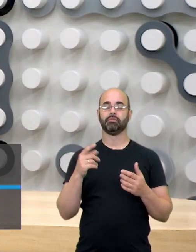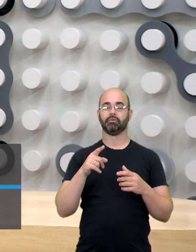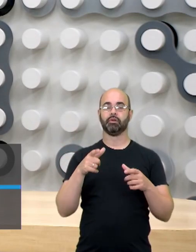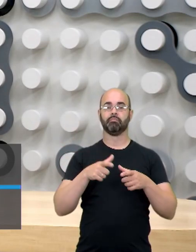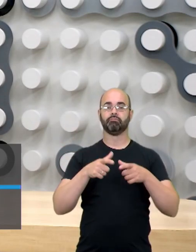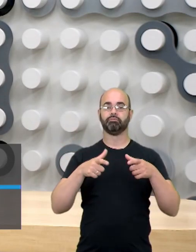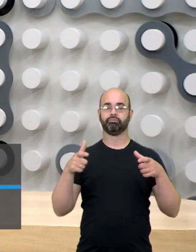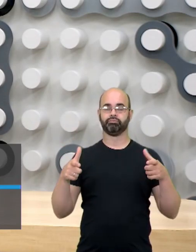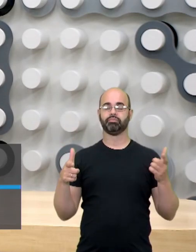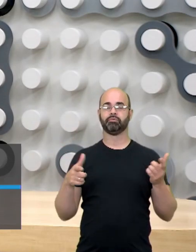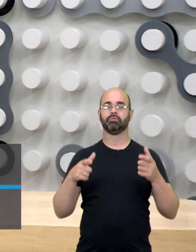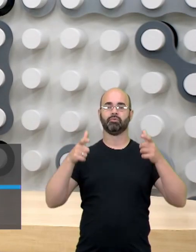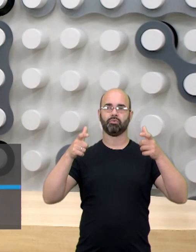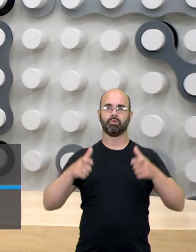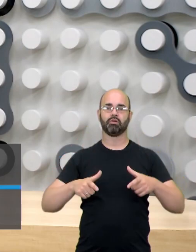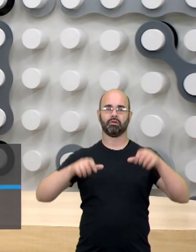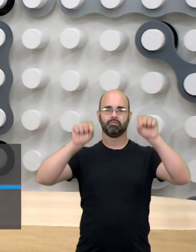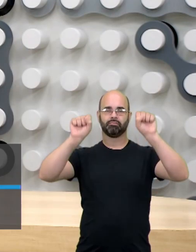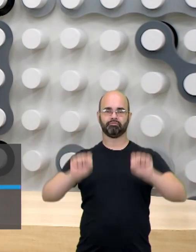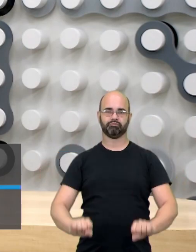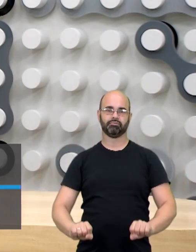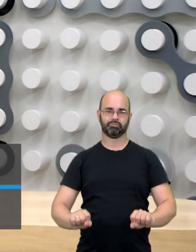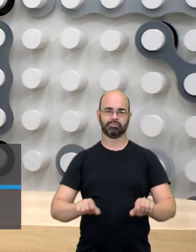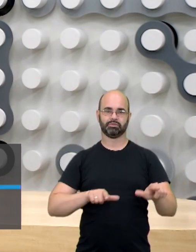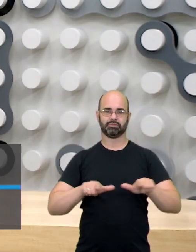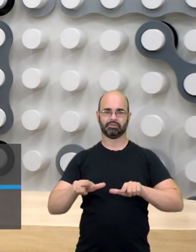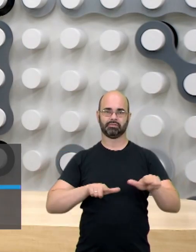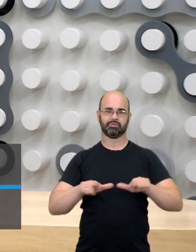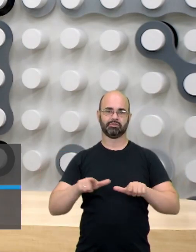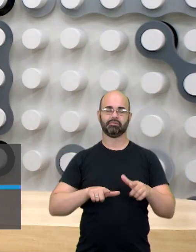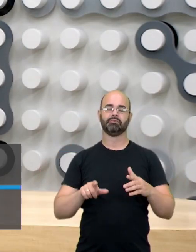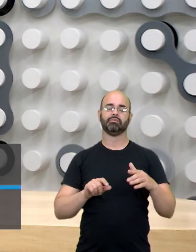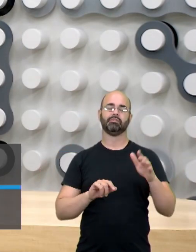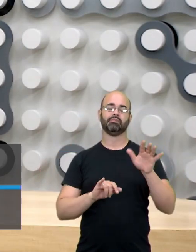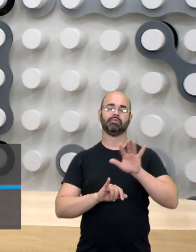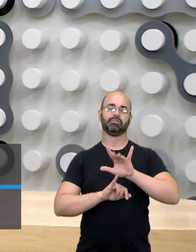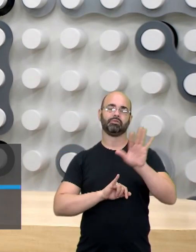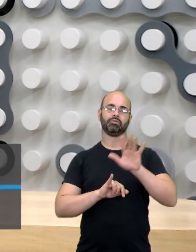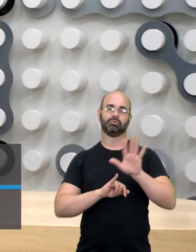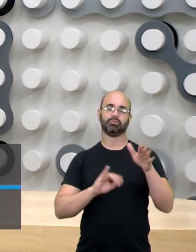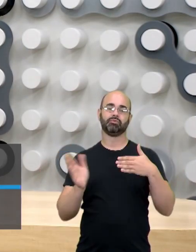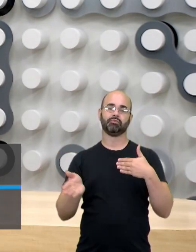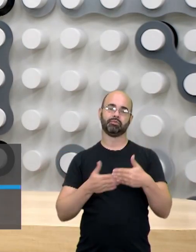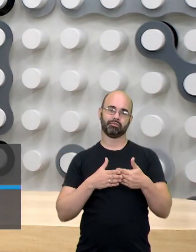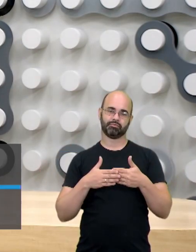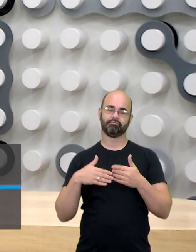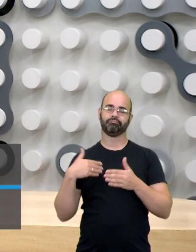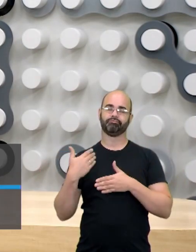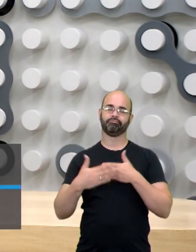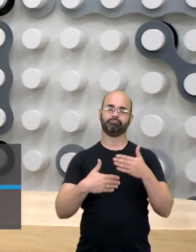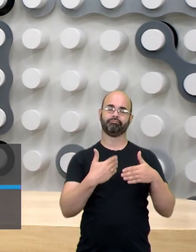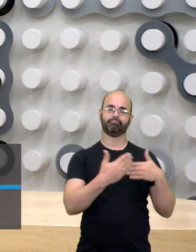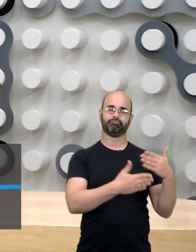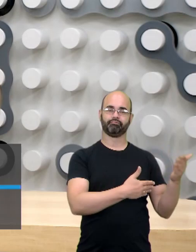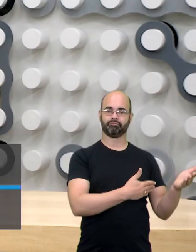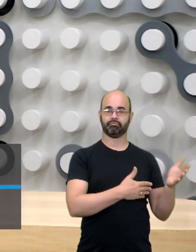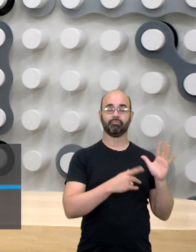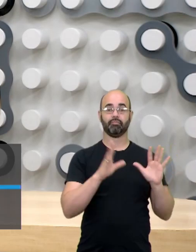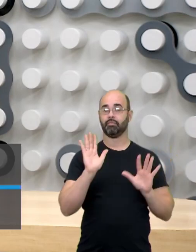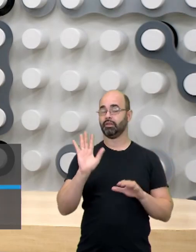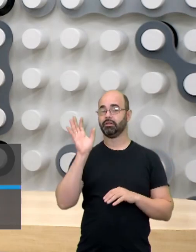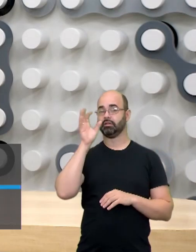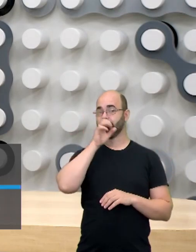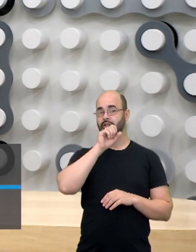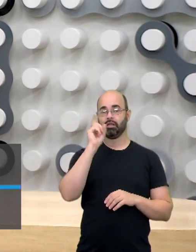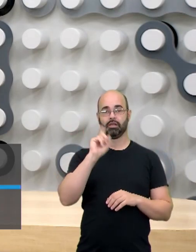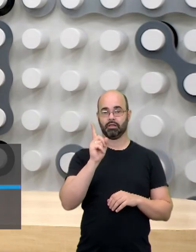comércios fecharam, o que ocasionou desemprego, muitas indústrias fecharam. Faz um efeito dominó, mas esse efeito dominó ele não é rápido.